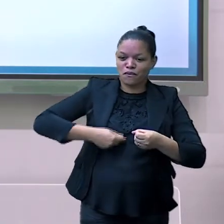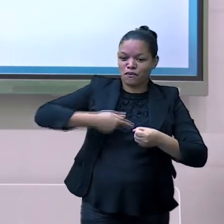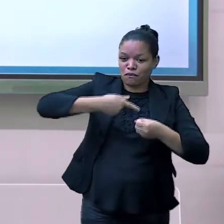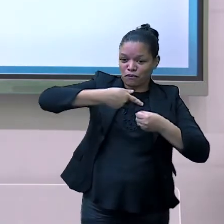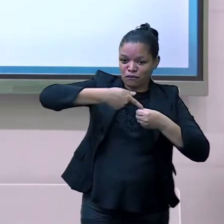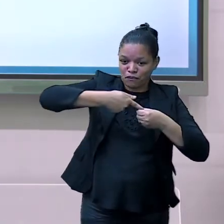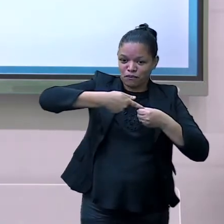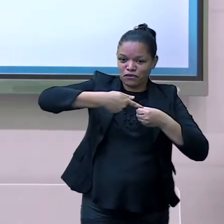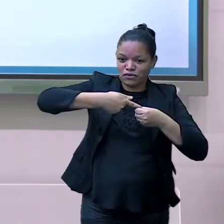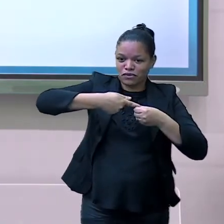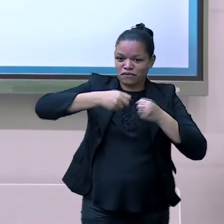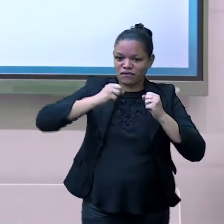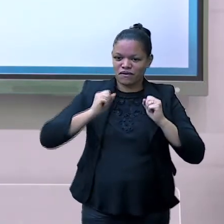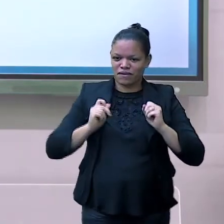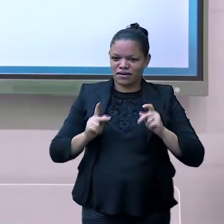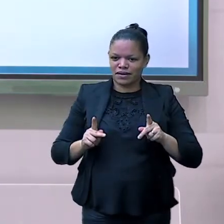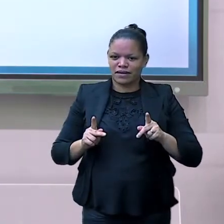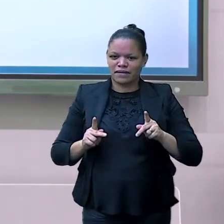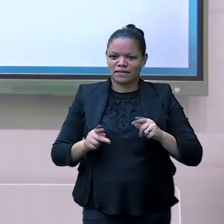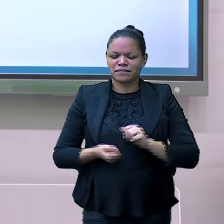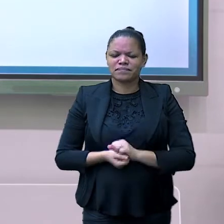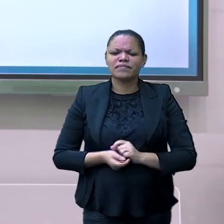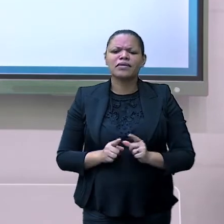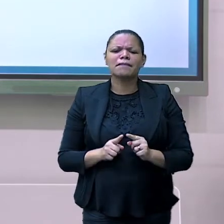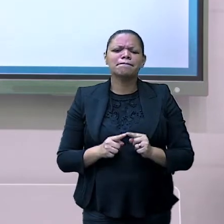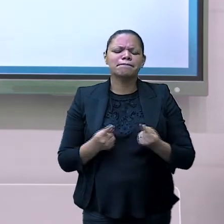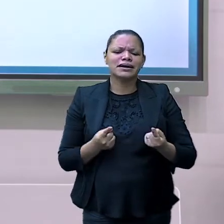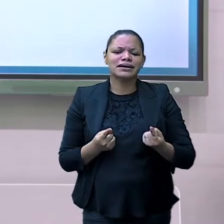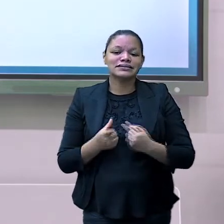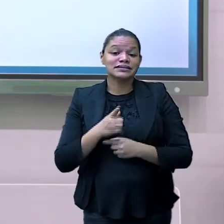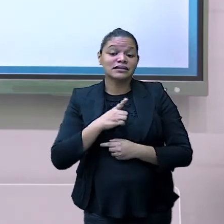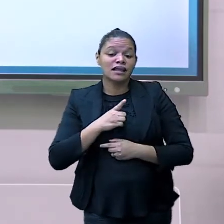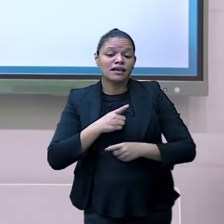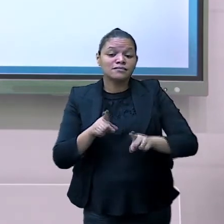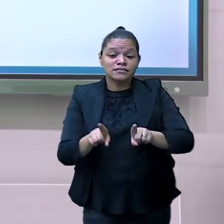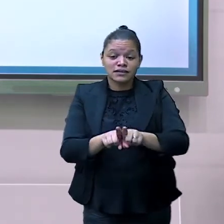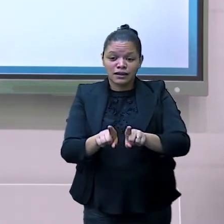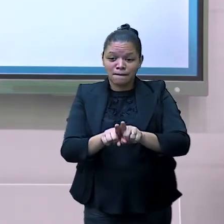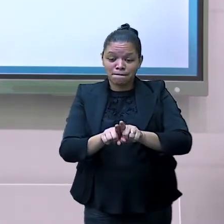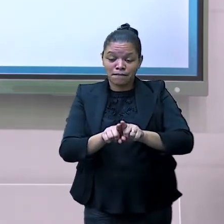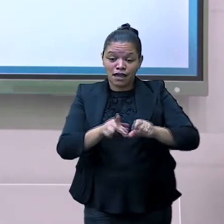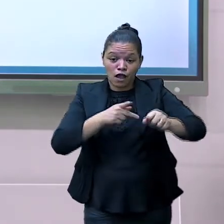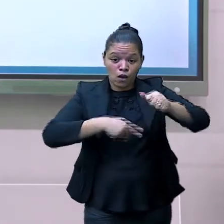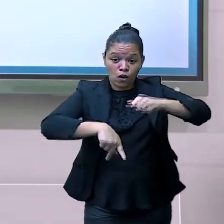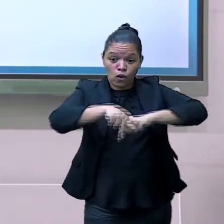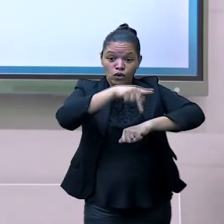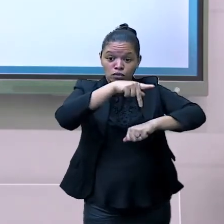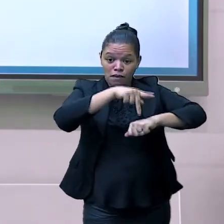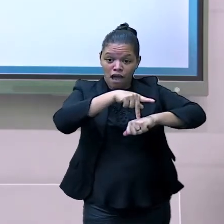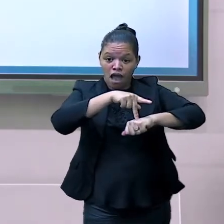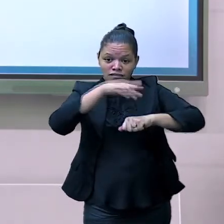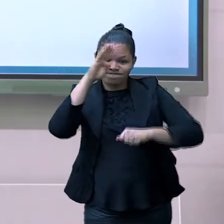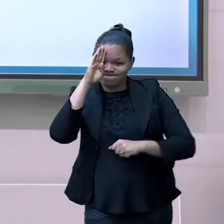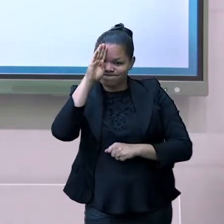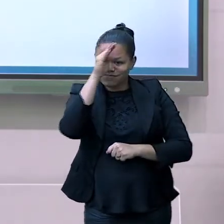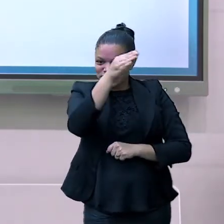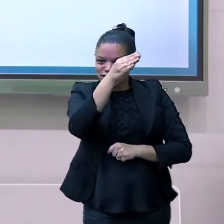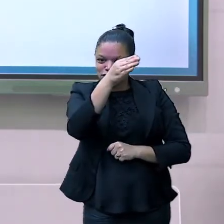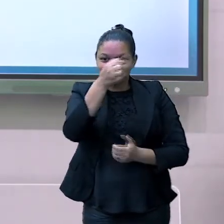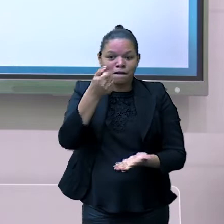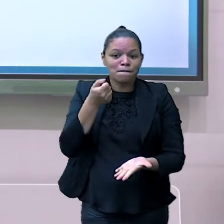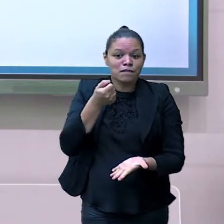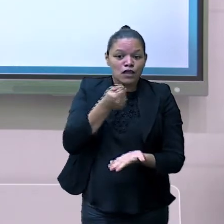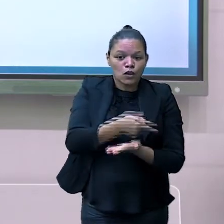países. Quais os principais países que compram, então, esses produtos, né, do Brasil? Nós temos